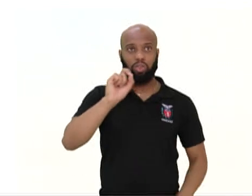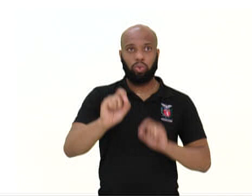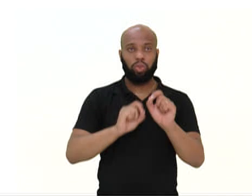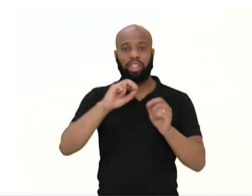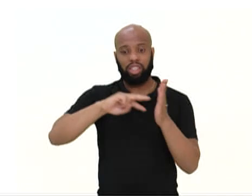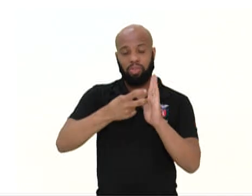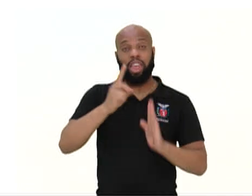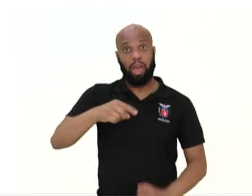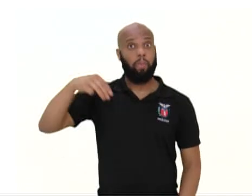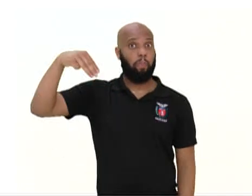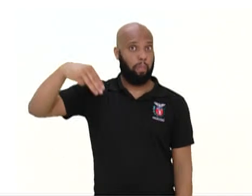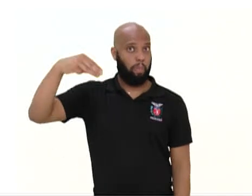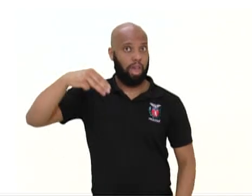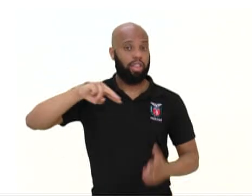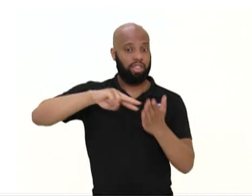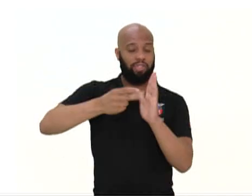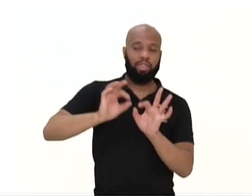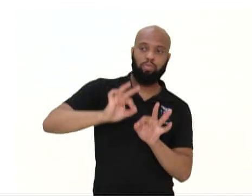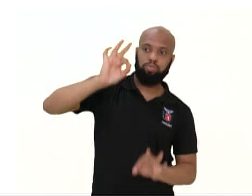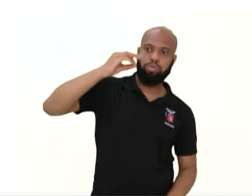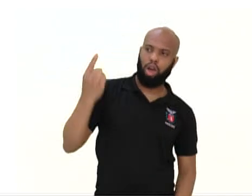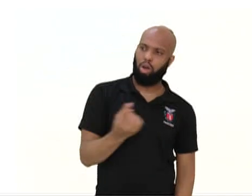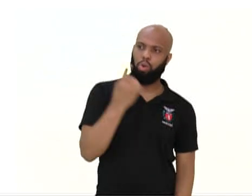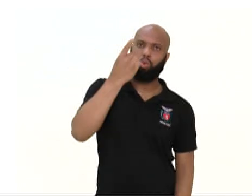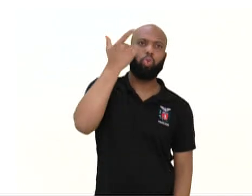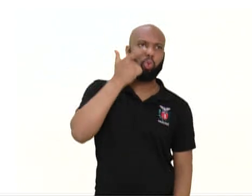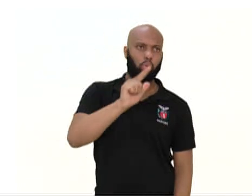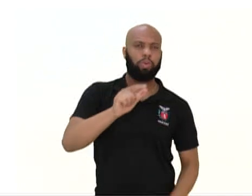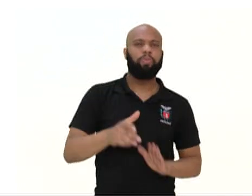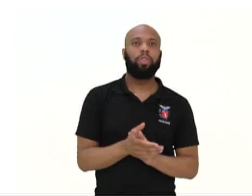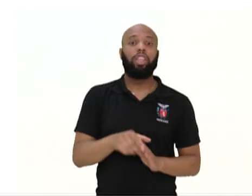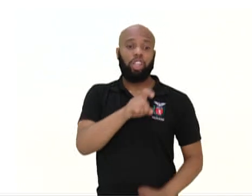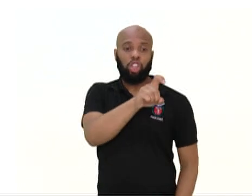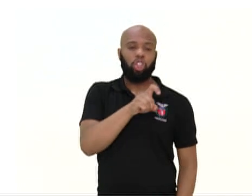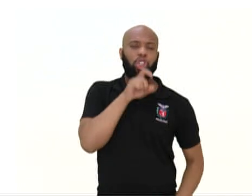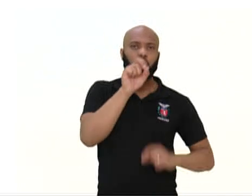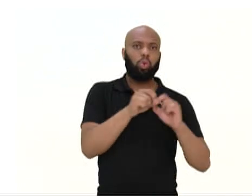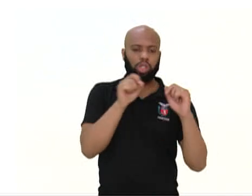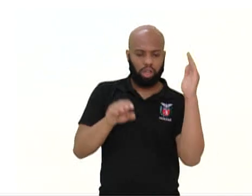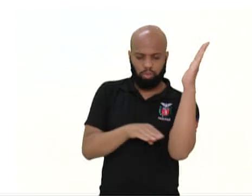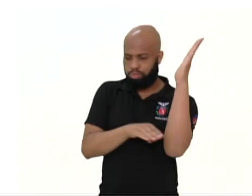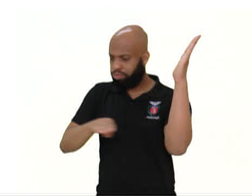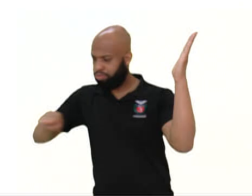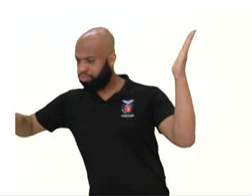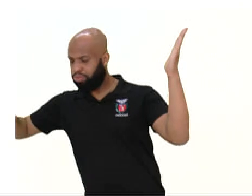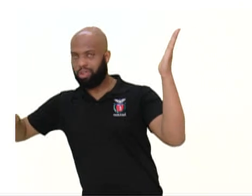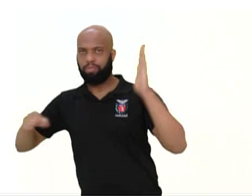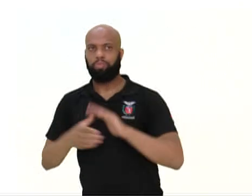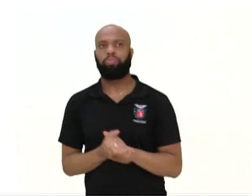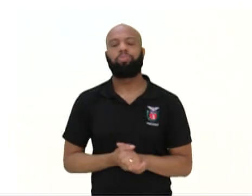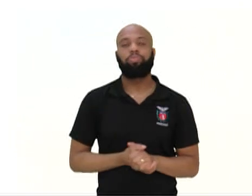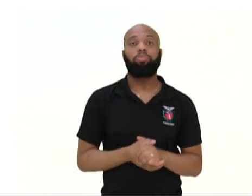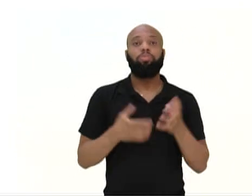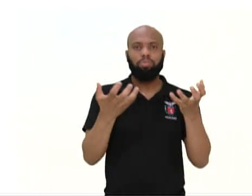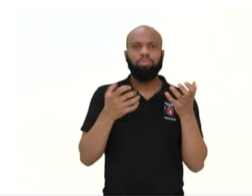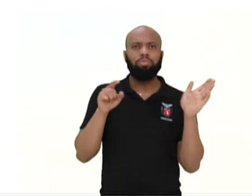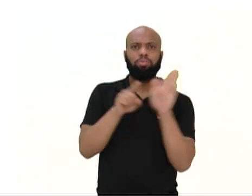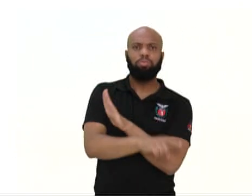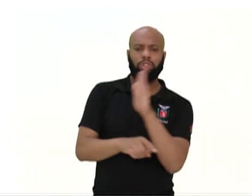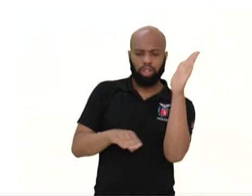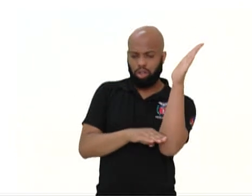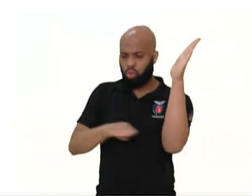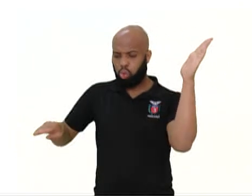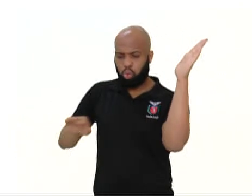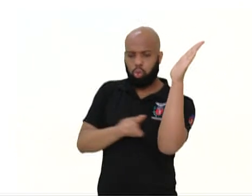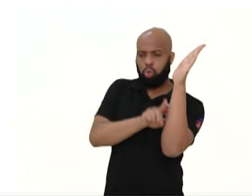está em metros, né, representa a altura alcançada, e x a distância percorrida na horizontal. E aí ele pergunta qual é a distância percorrida